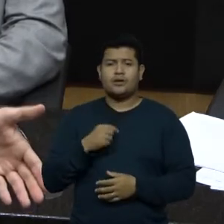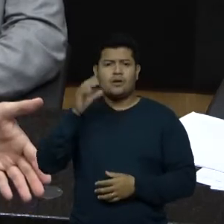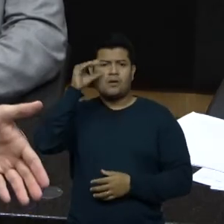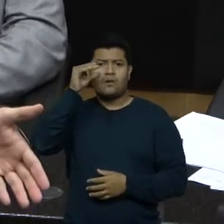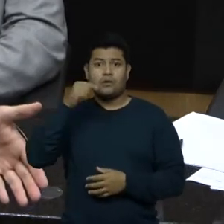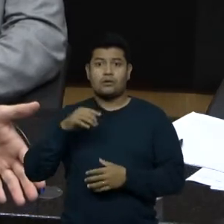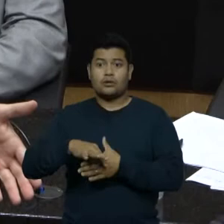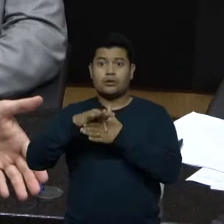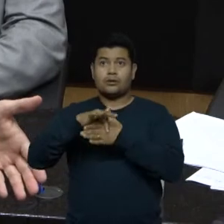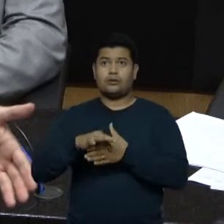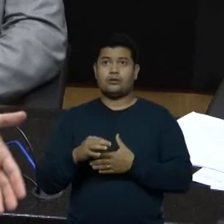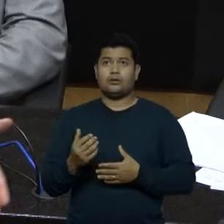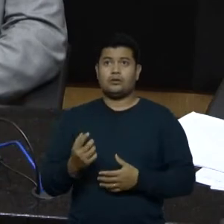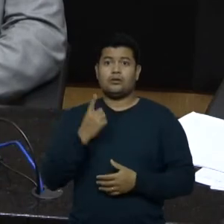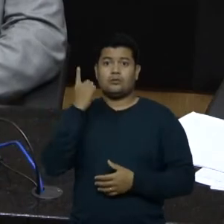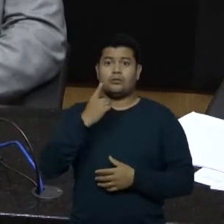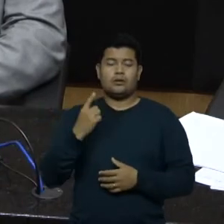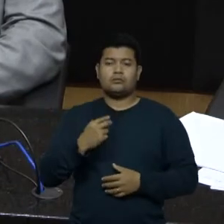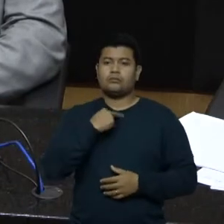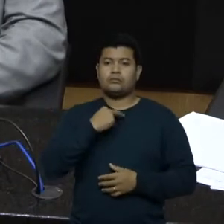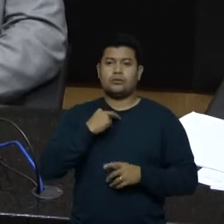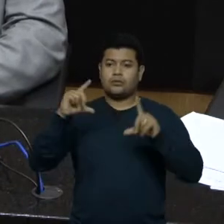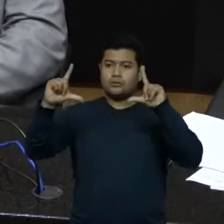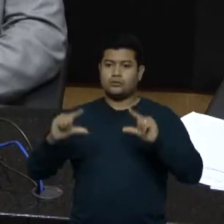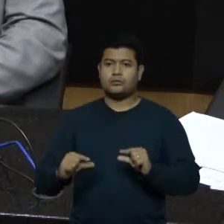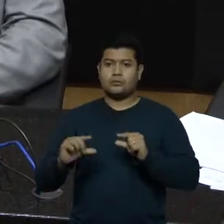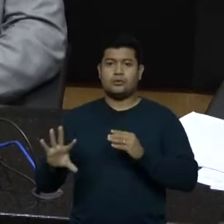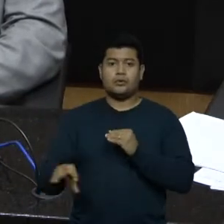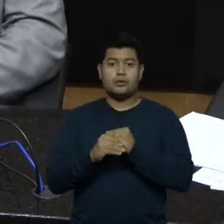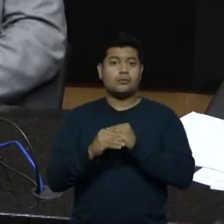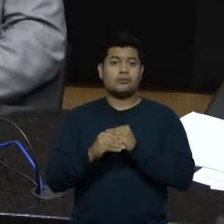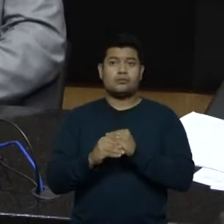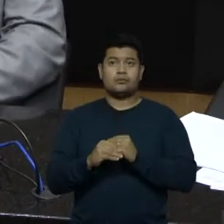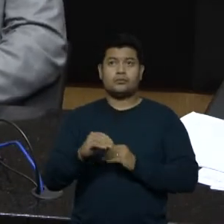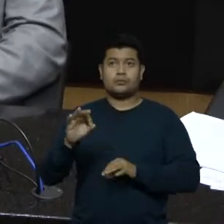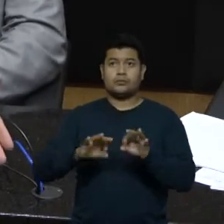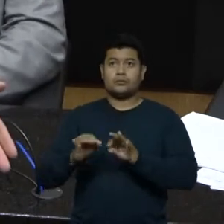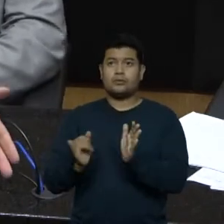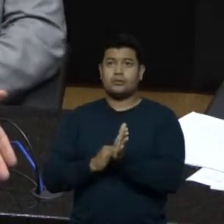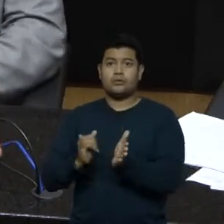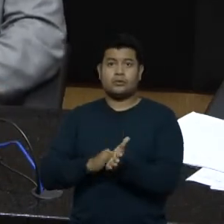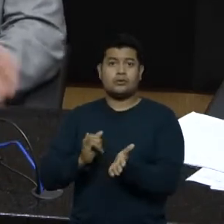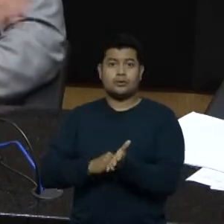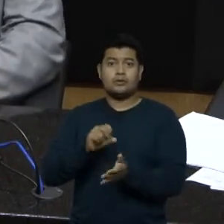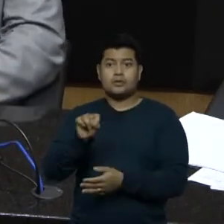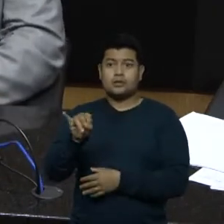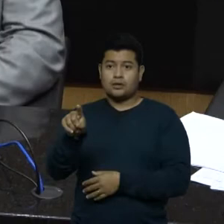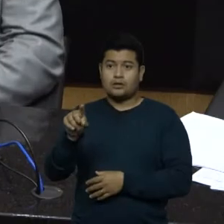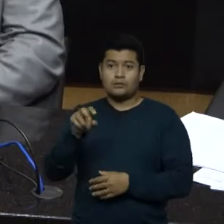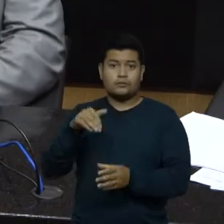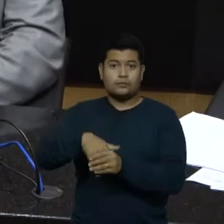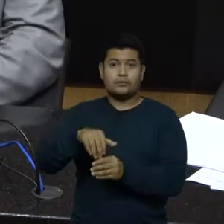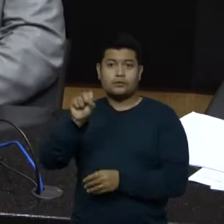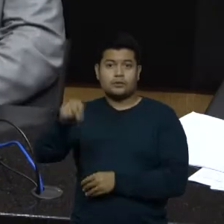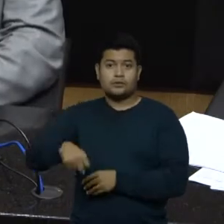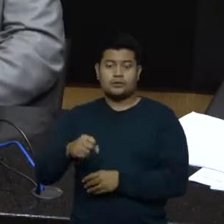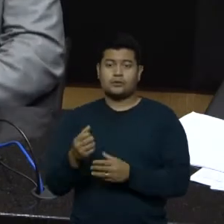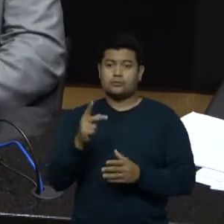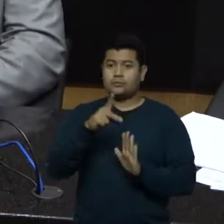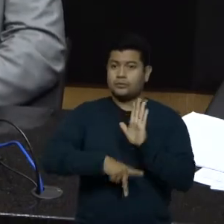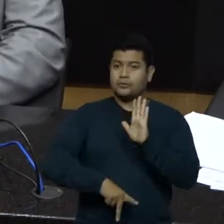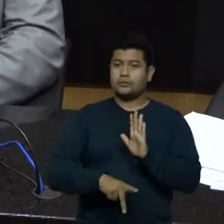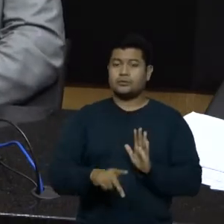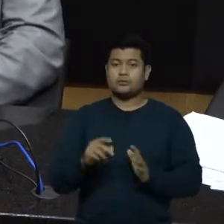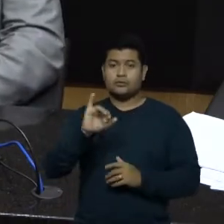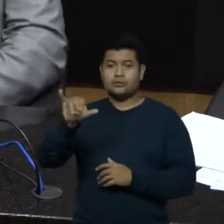falar que porque Deputado não pode reduzir não pode fazer emenda para reduzir impostos se ele voltou sim ao projeto do Júlio Garcia no